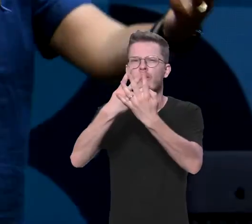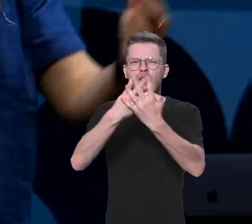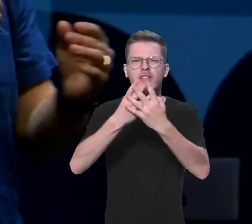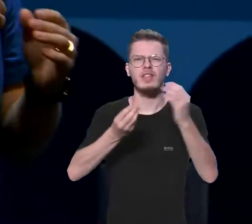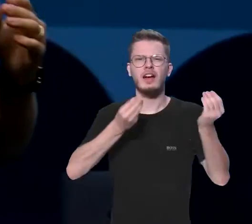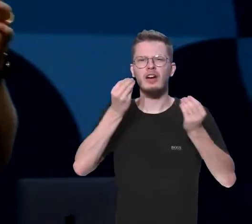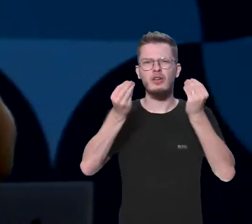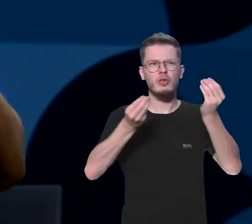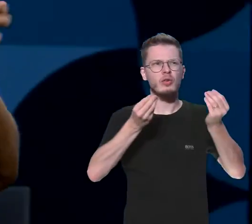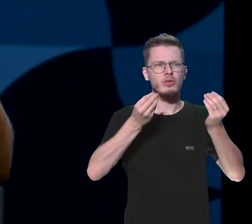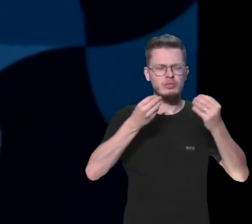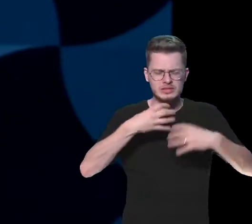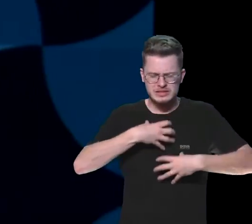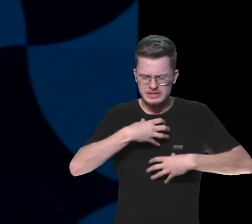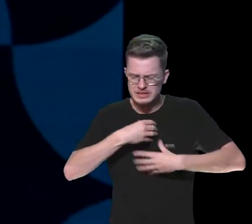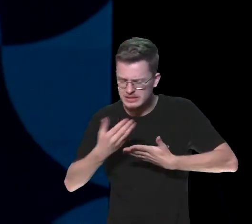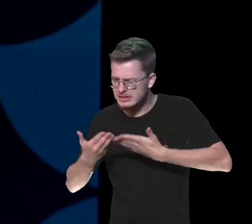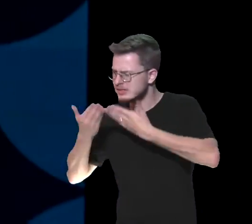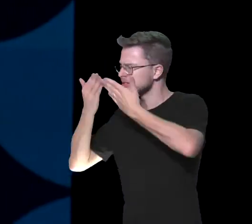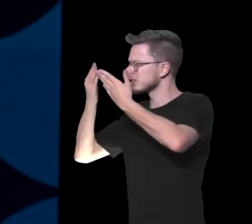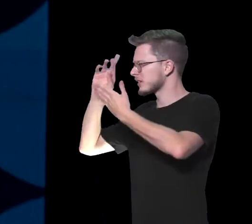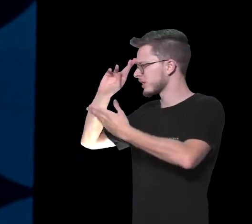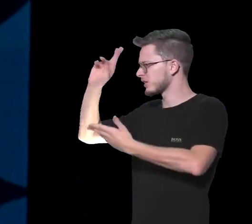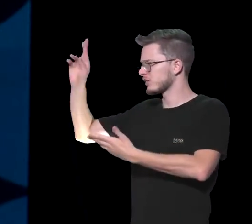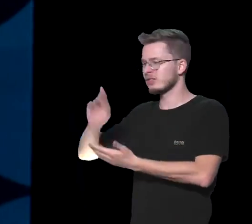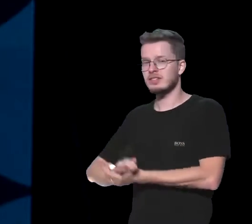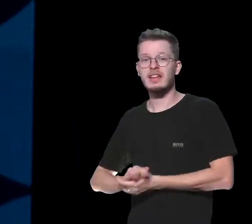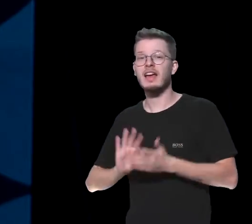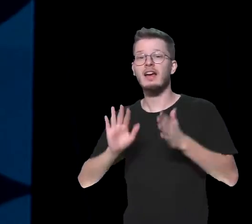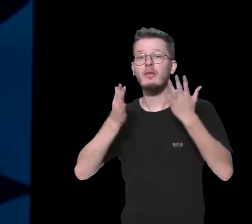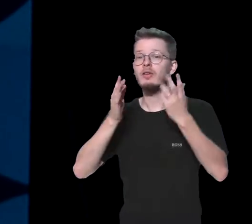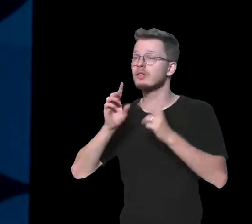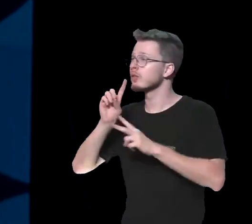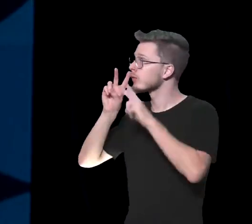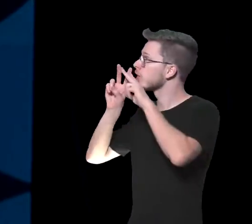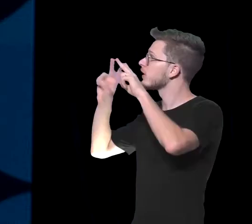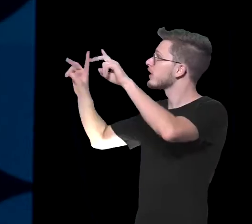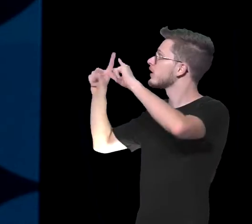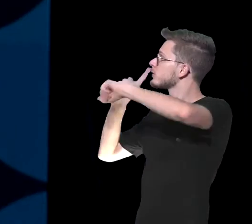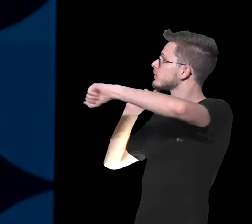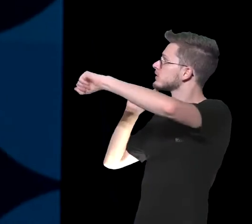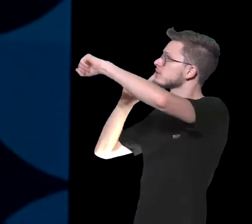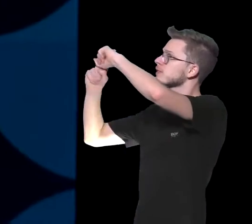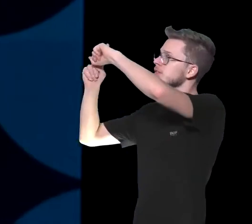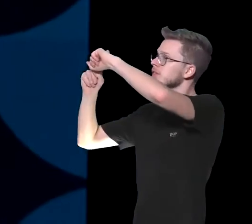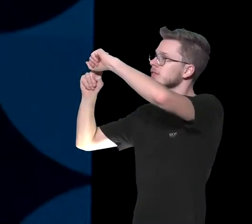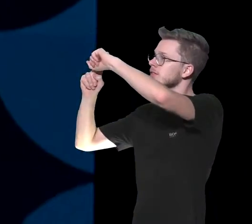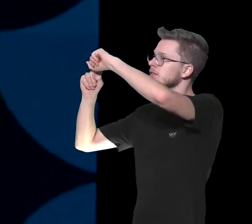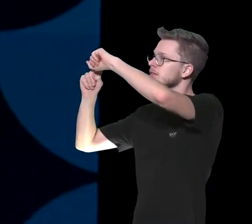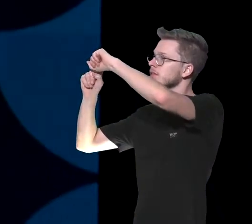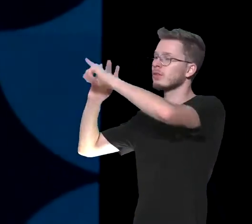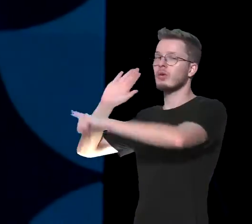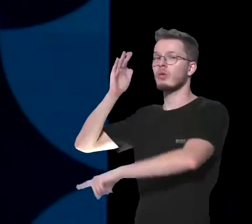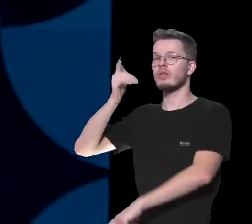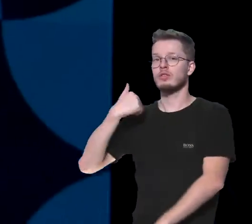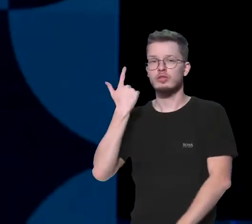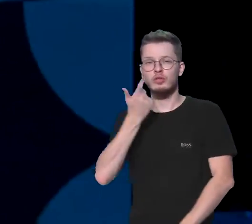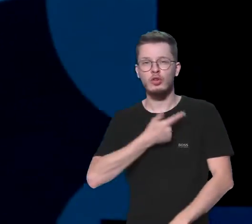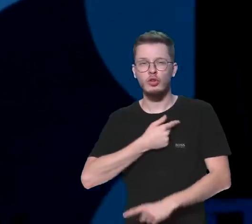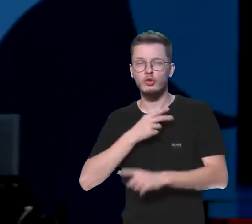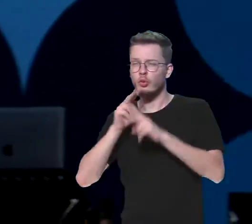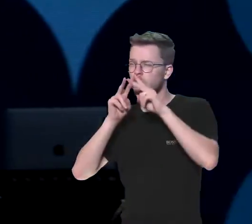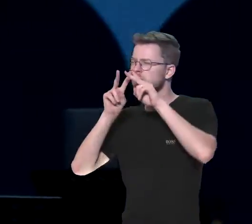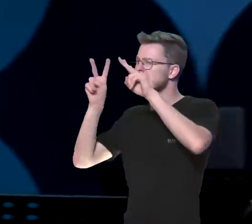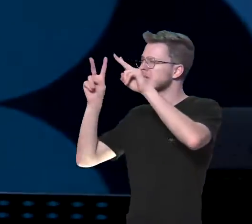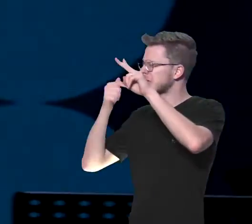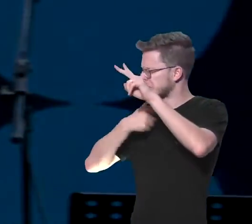esses sentimentos para o Senhor? É quando você olha para o perdão da cruz. Quando você olha para a dívida milionária que você tinha. Quando